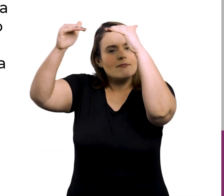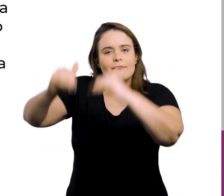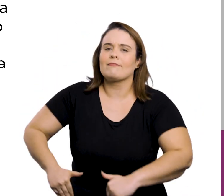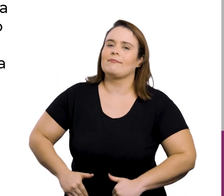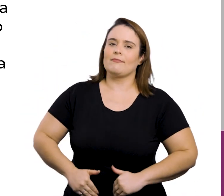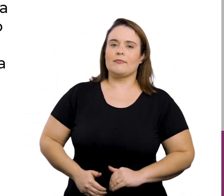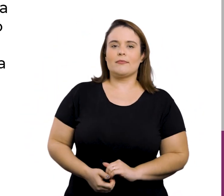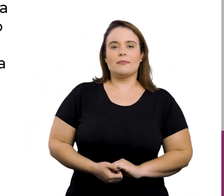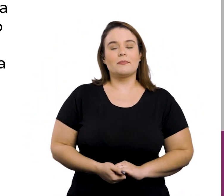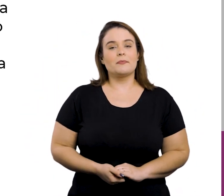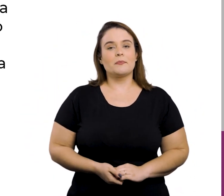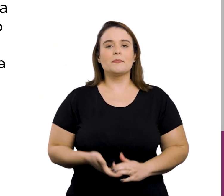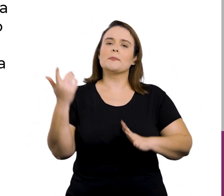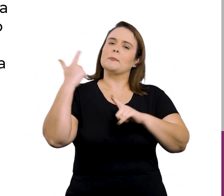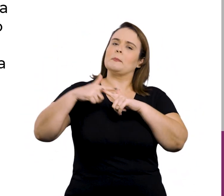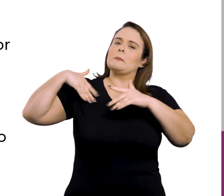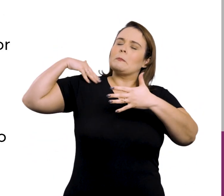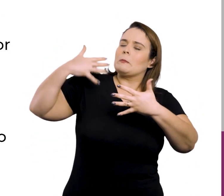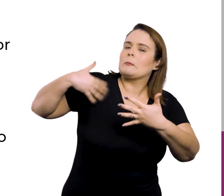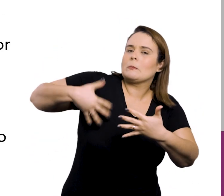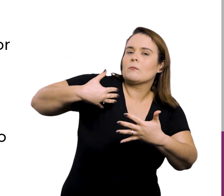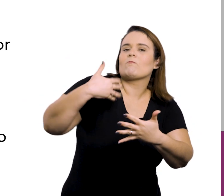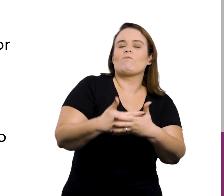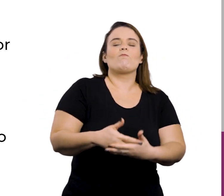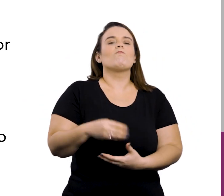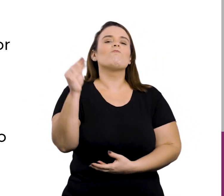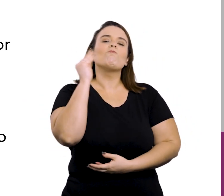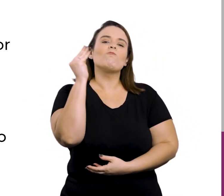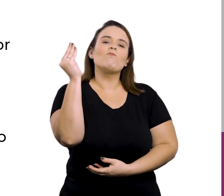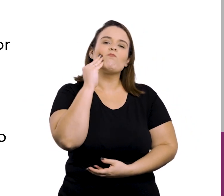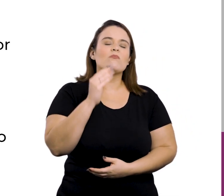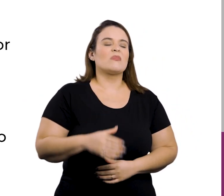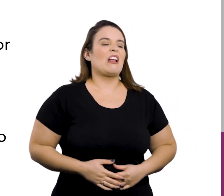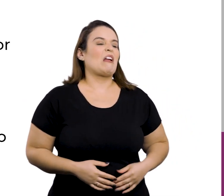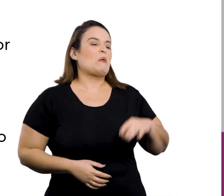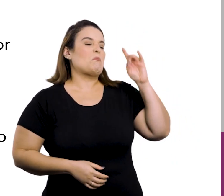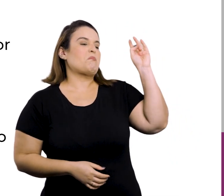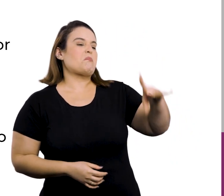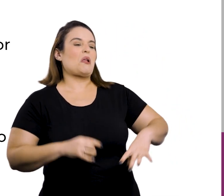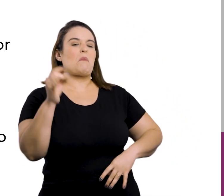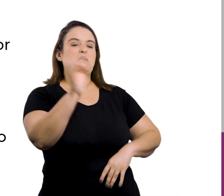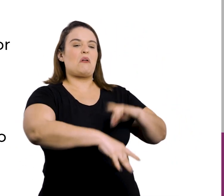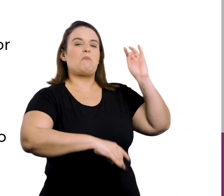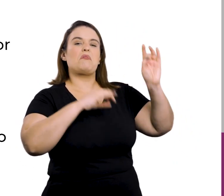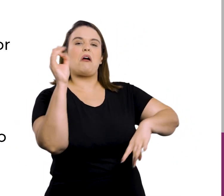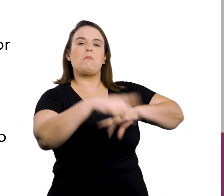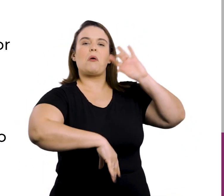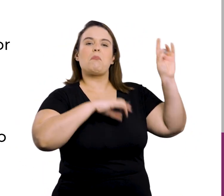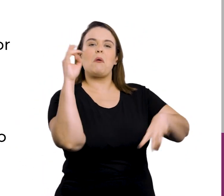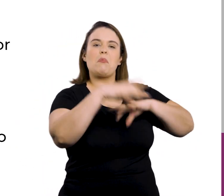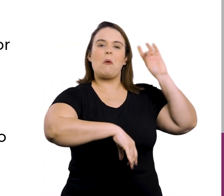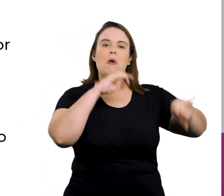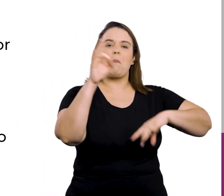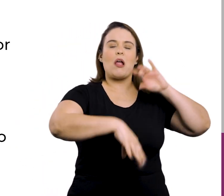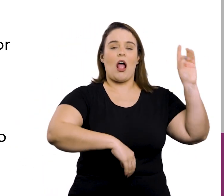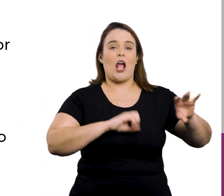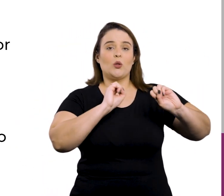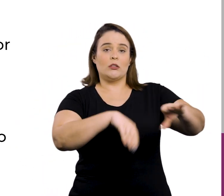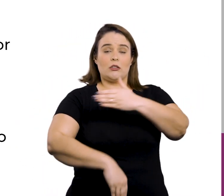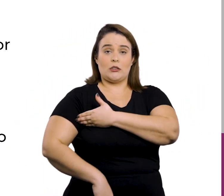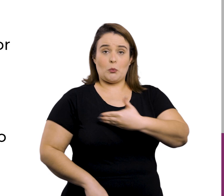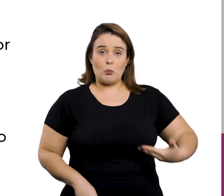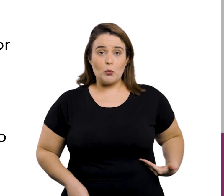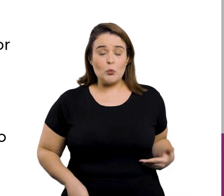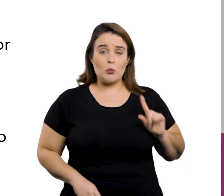Desbarbarizaram pela via da desobediência. Apesar de todos os problemas e apesar de toda a tentativa de desqualificação